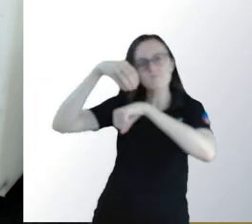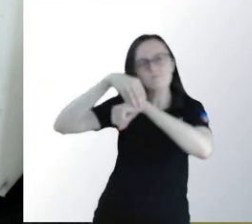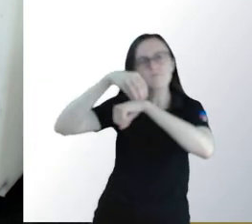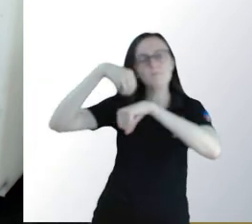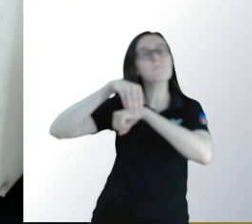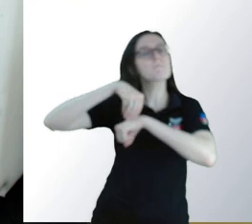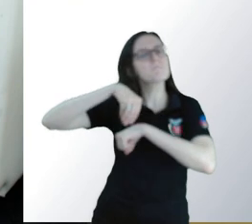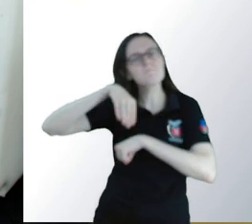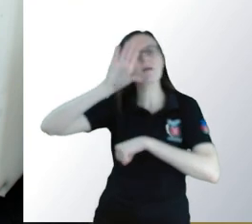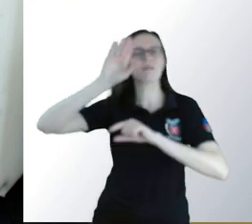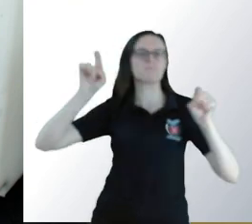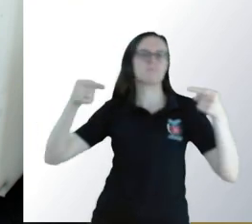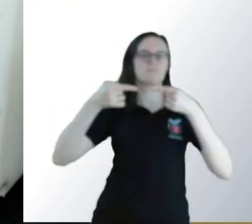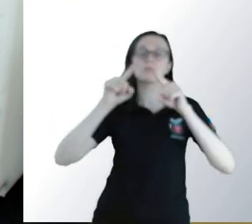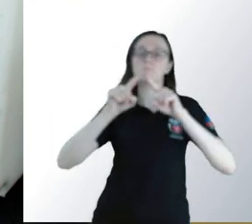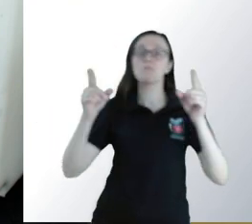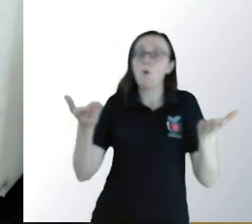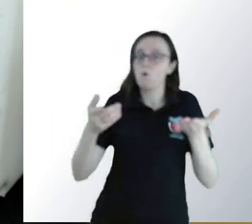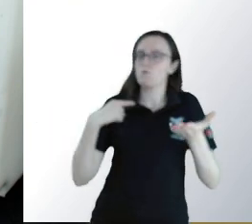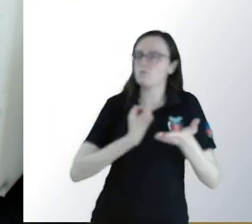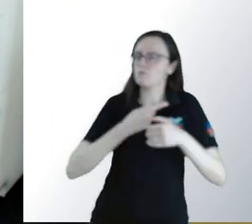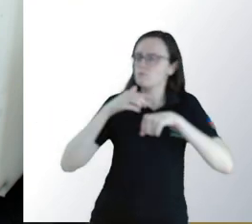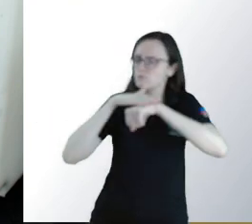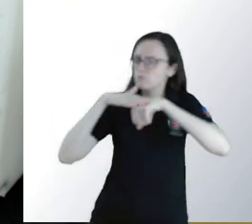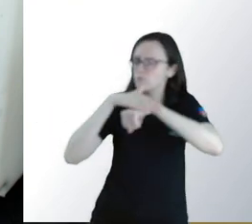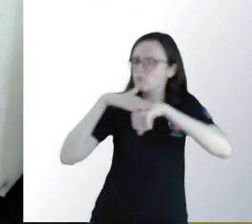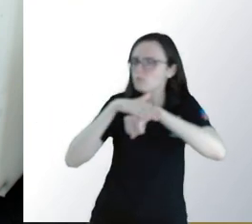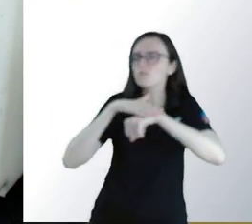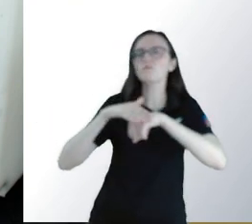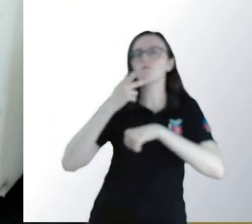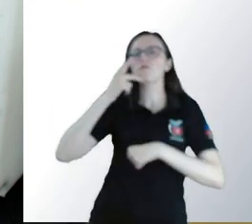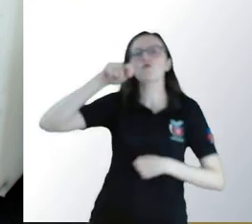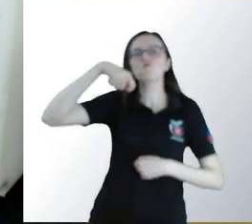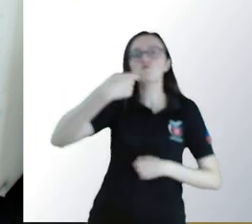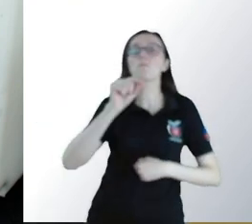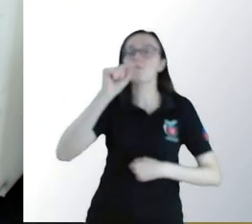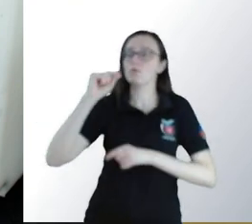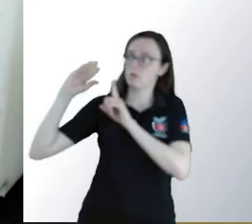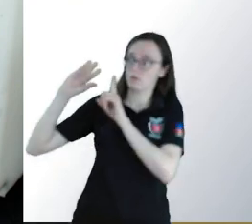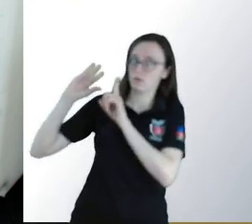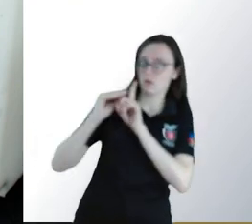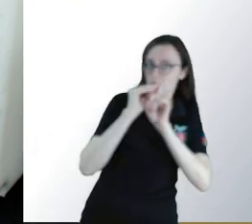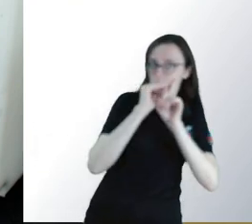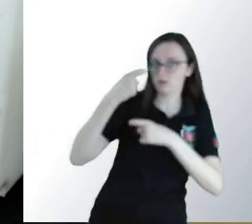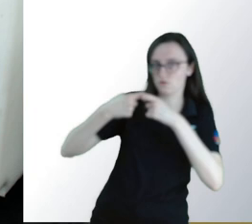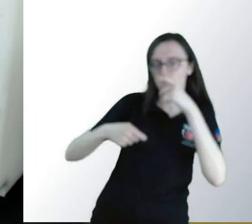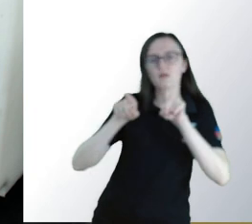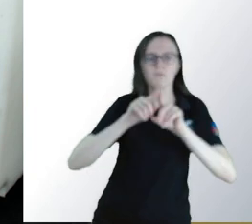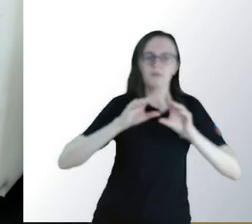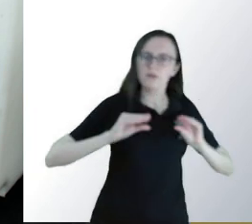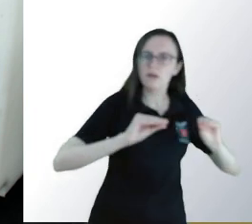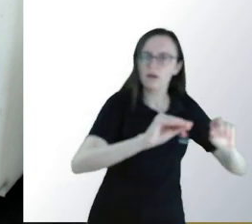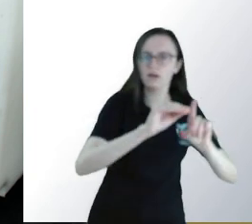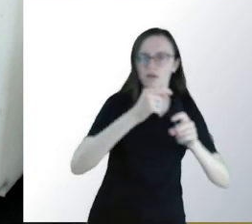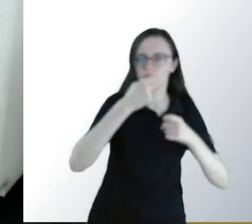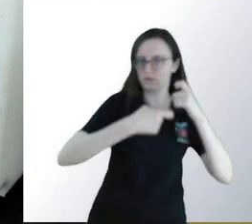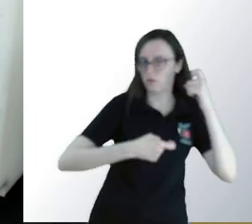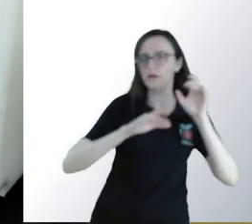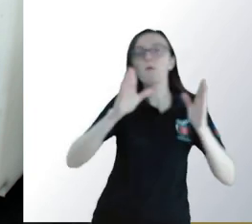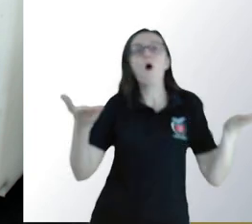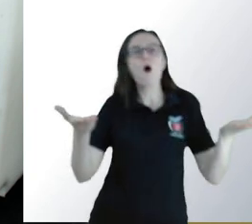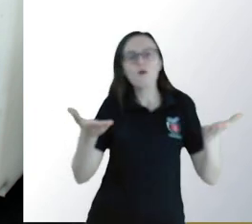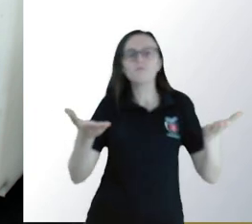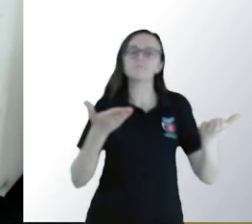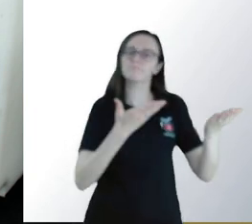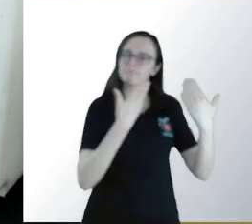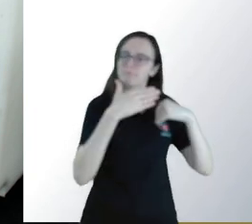mais adequados. Nós vamos conversar um pouquinho sobre importunação e assédio sexual. E para falar um pouquinho com a gente hoje,